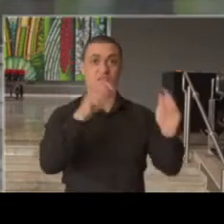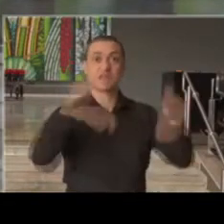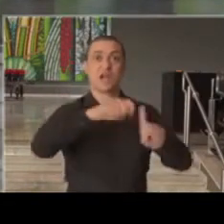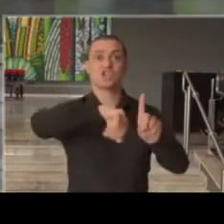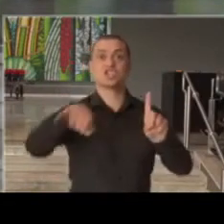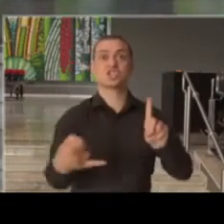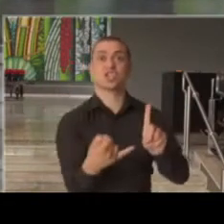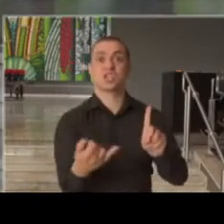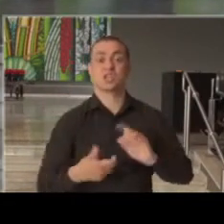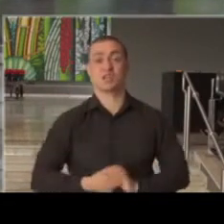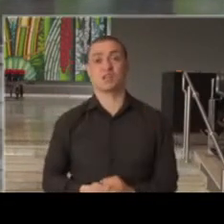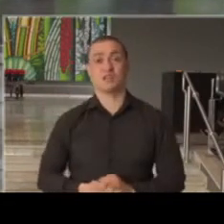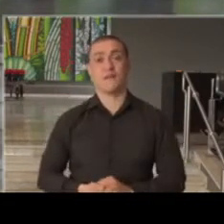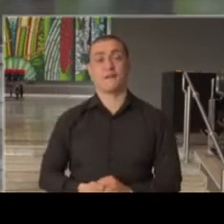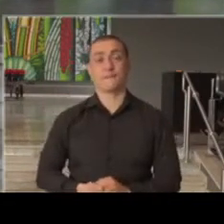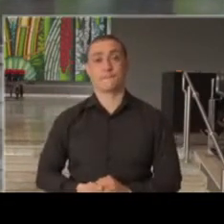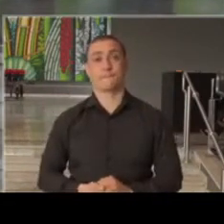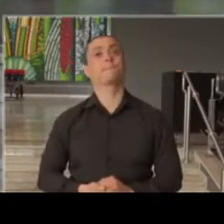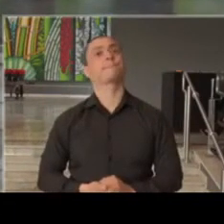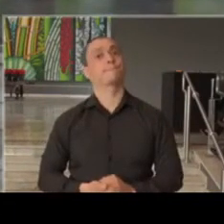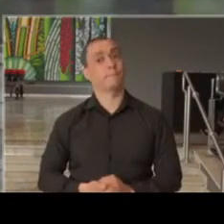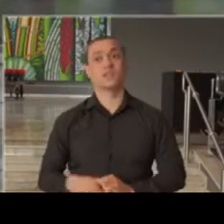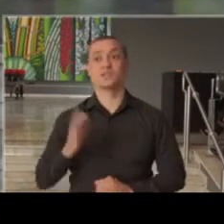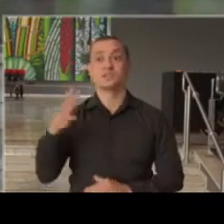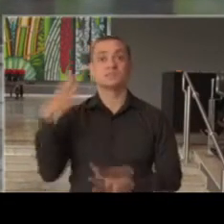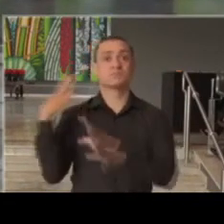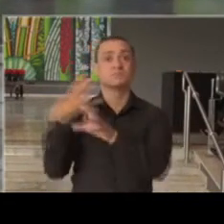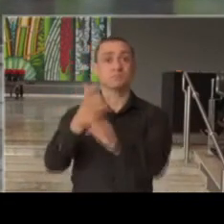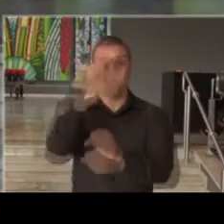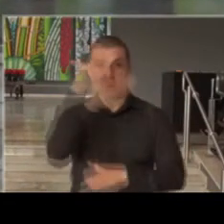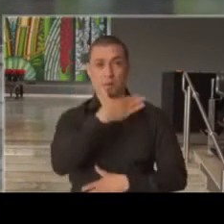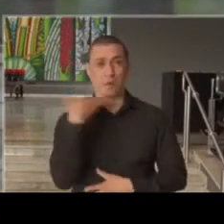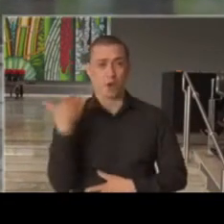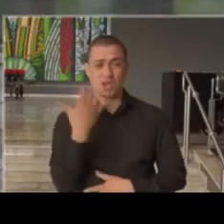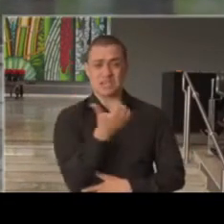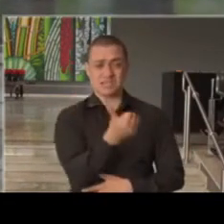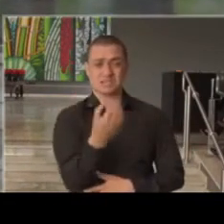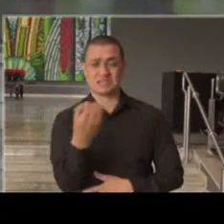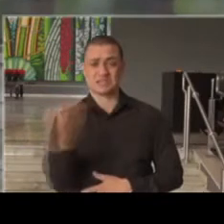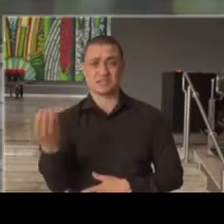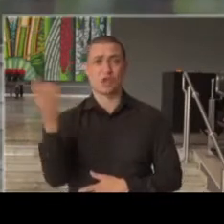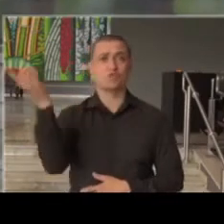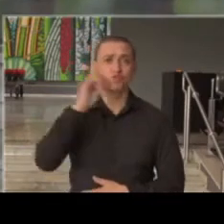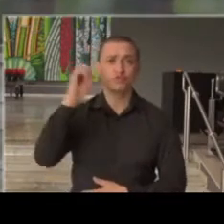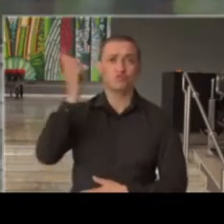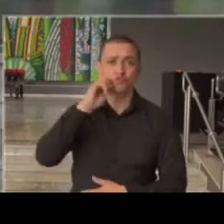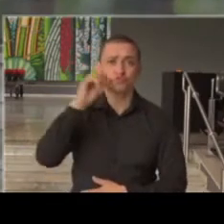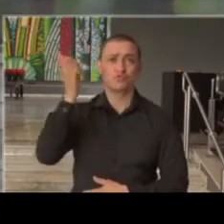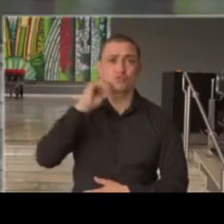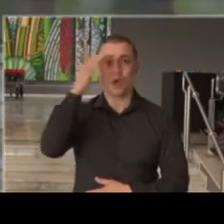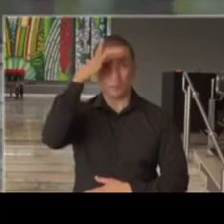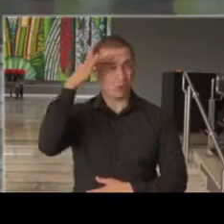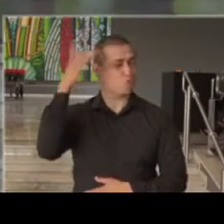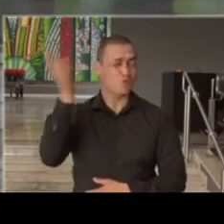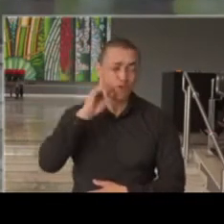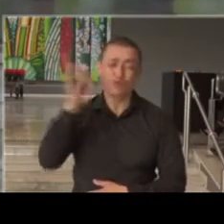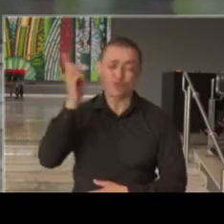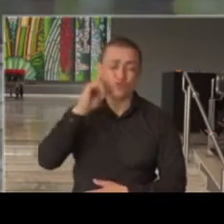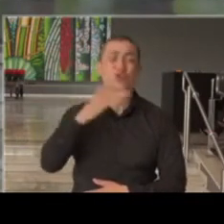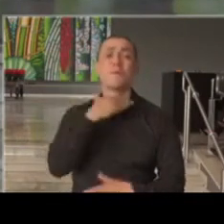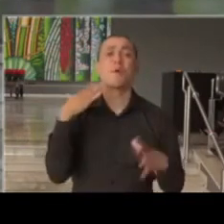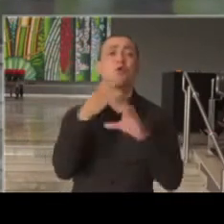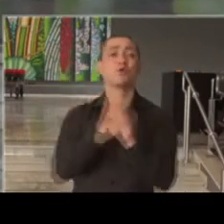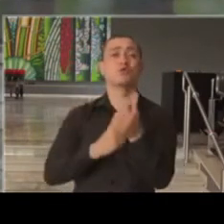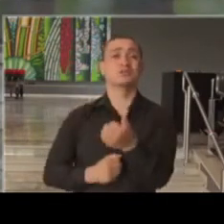janeiro? Nós perdemos mais de 600 vidas todos os dias. 600 pessoas perdem sua vida